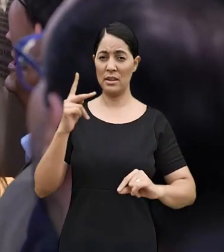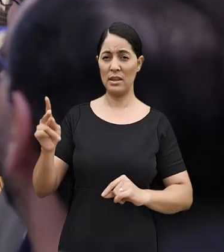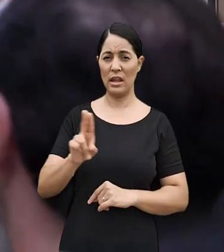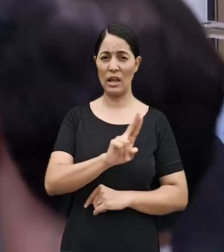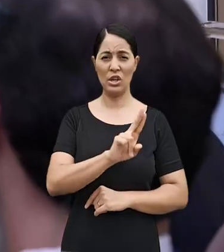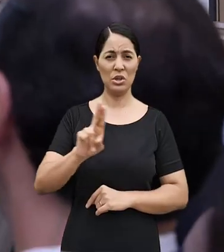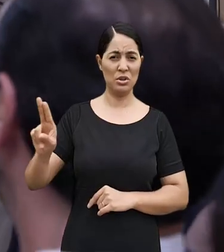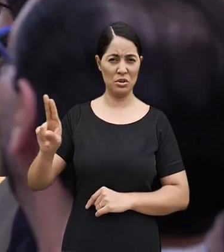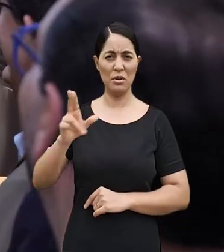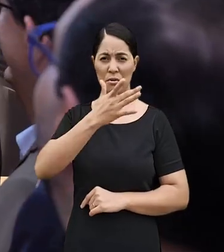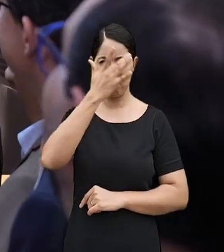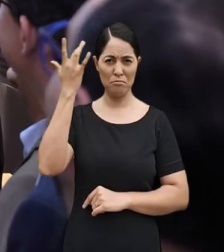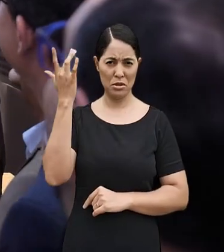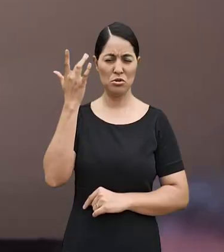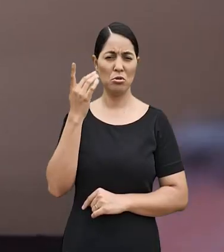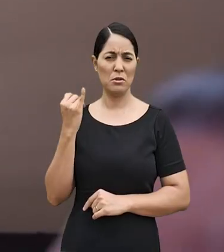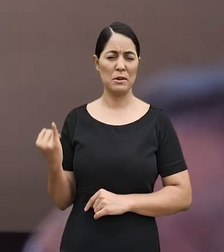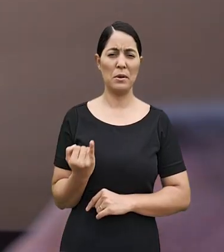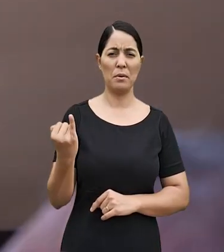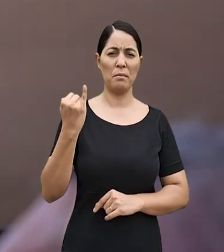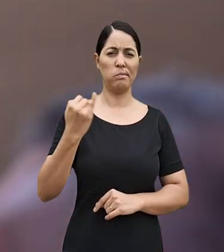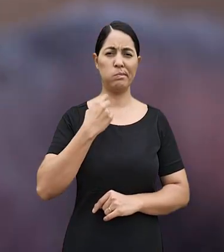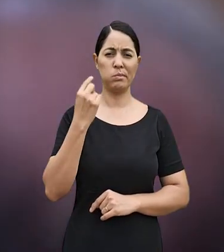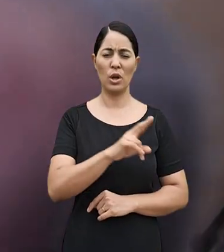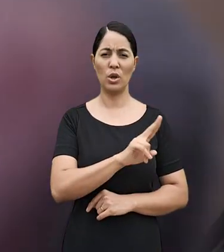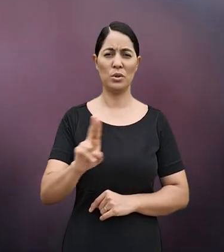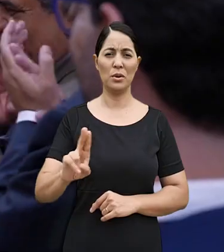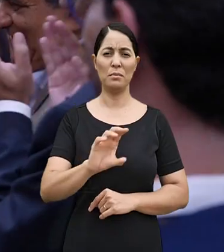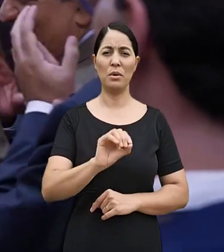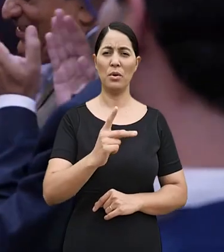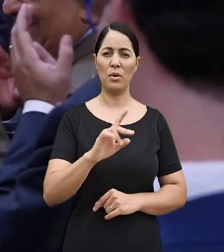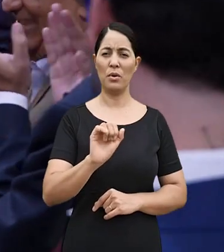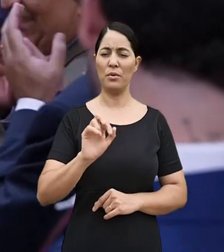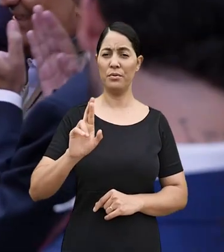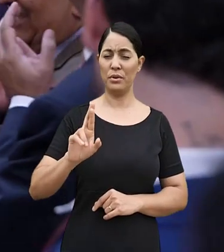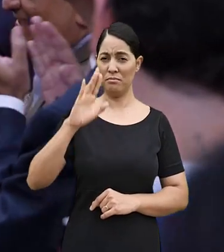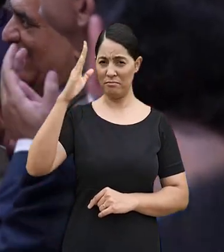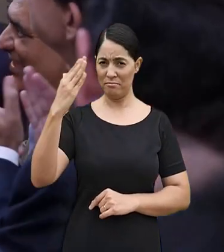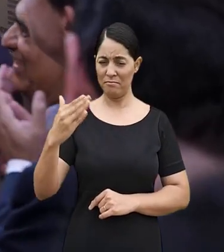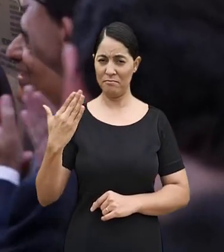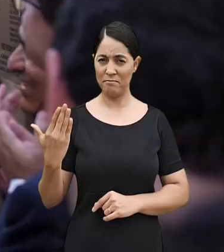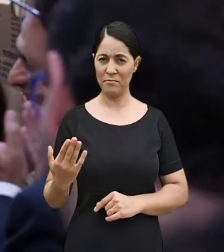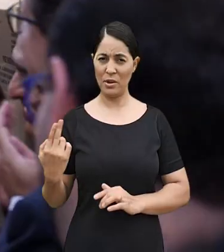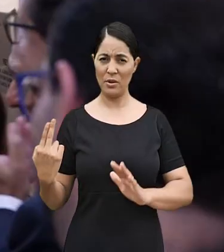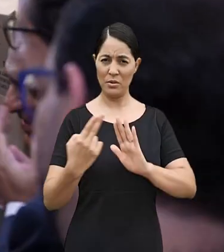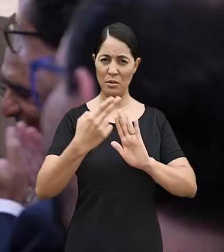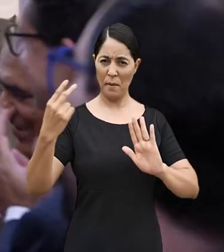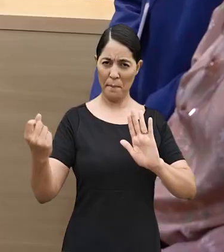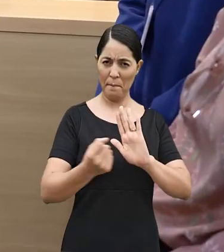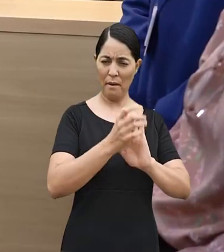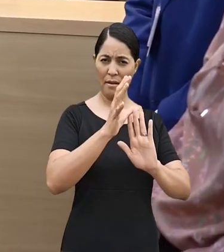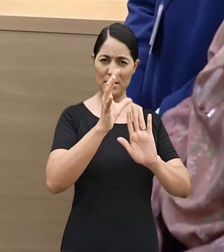dos maiores expoentes da advocacia brasileira, Ofir Cavalcante. A honraria foi concedida pelo Conselho Federal em cerimônia carregada